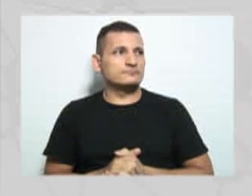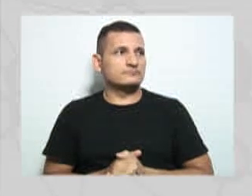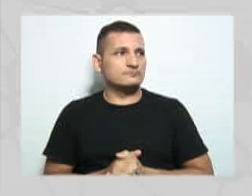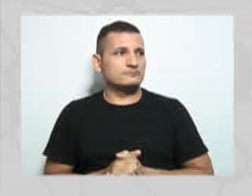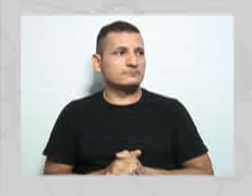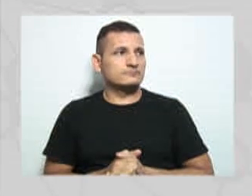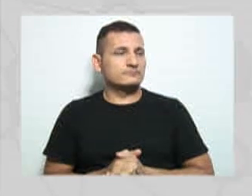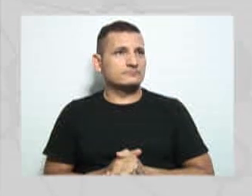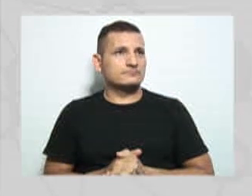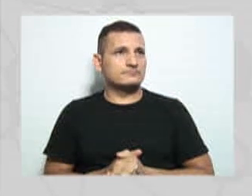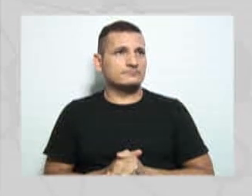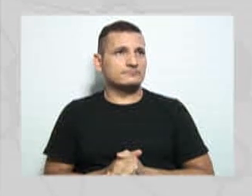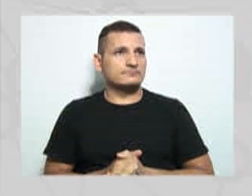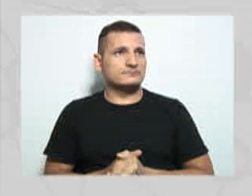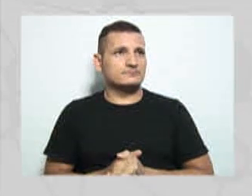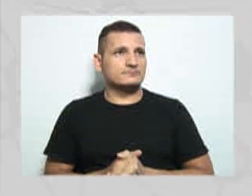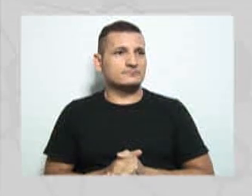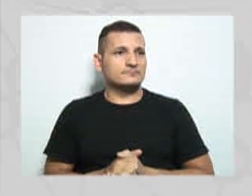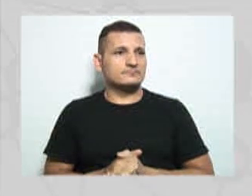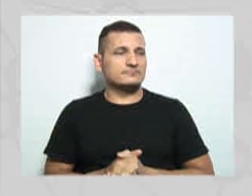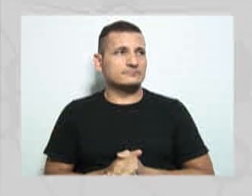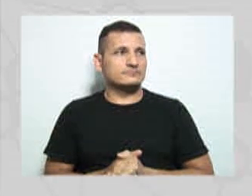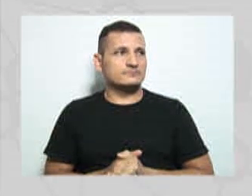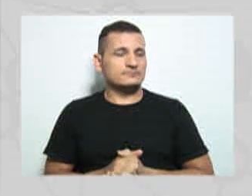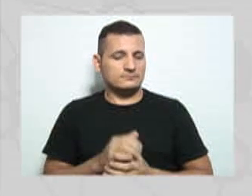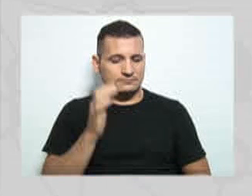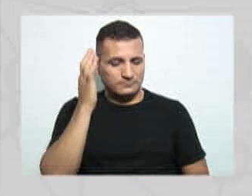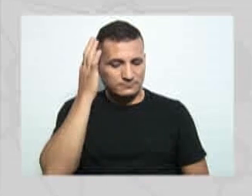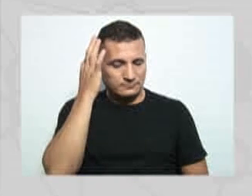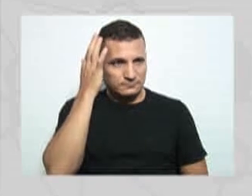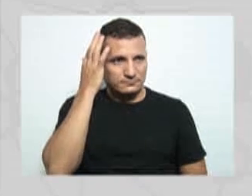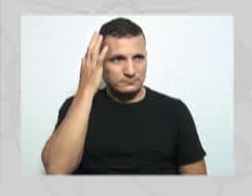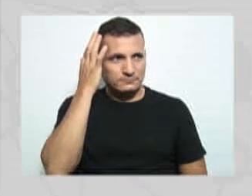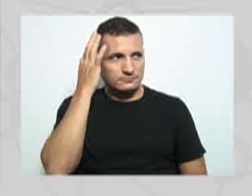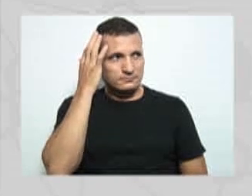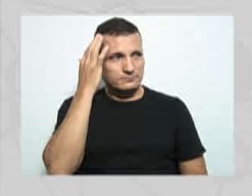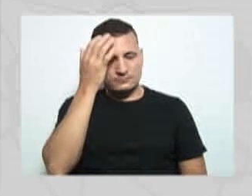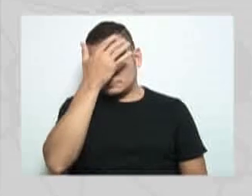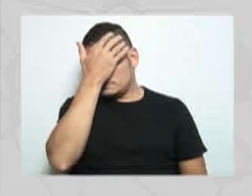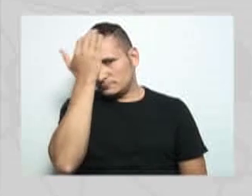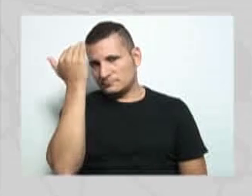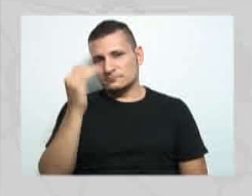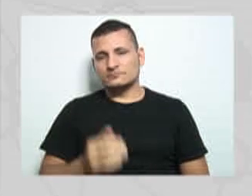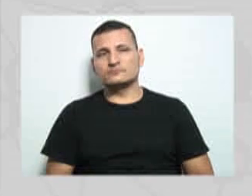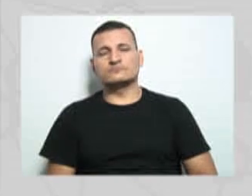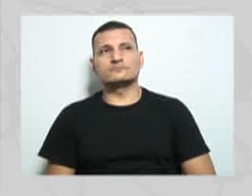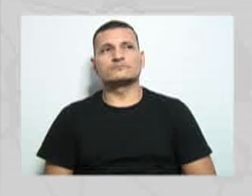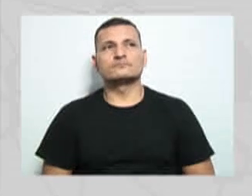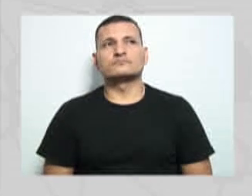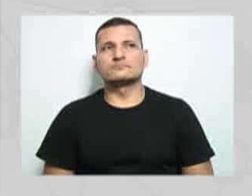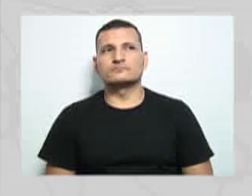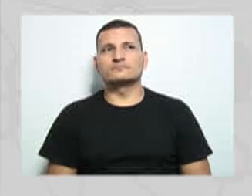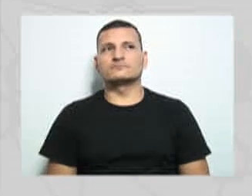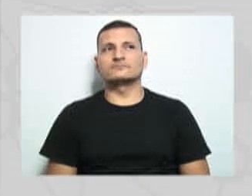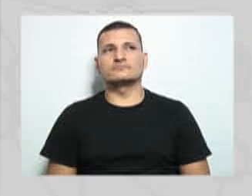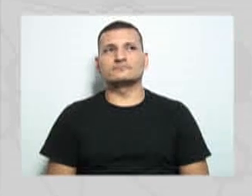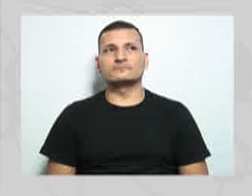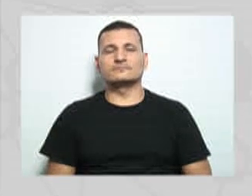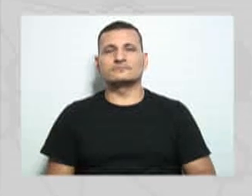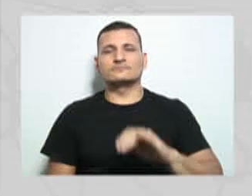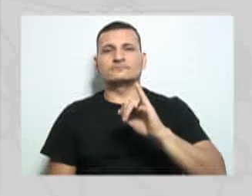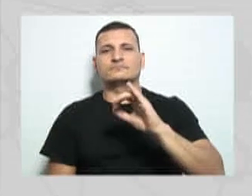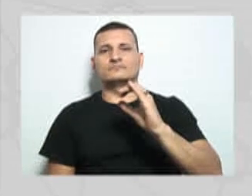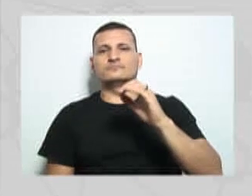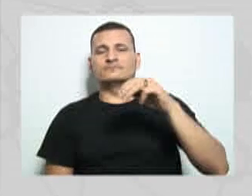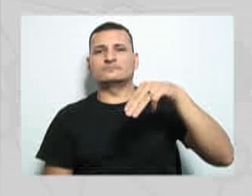momento, não, professora. Só especificando a questão do tratamento do